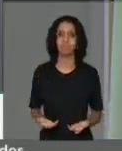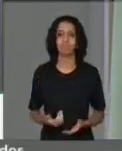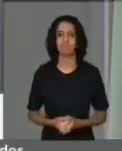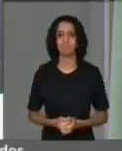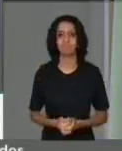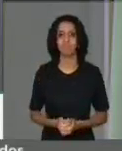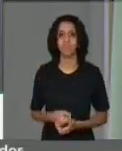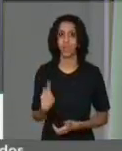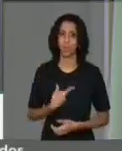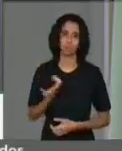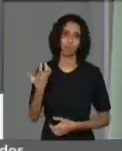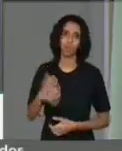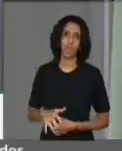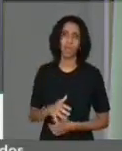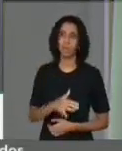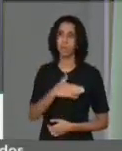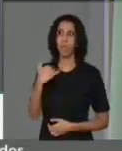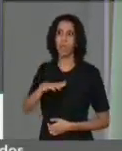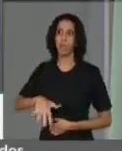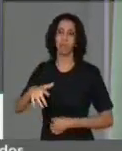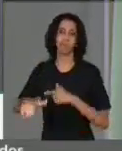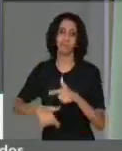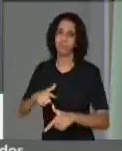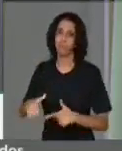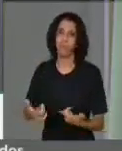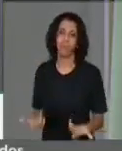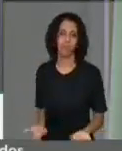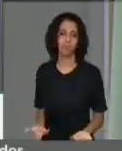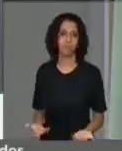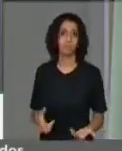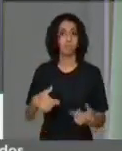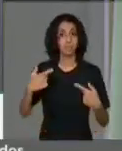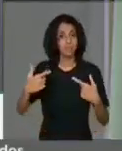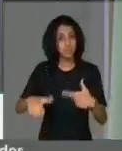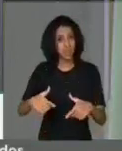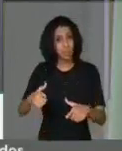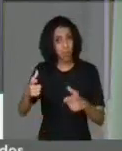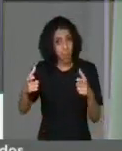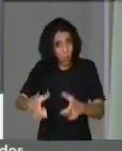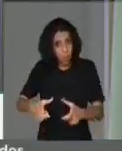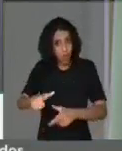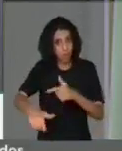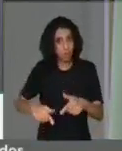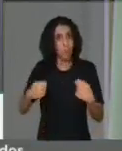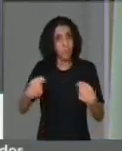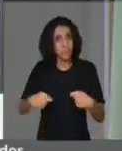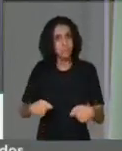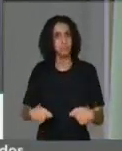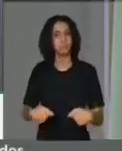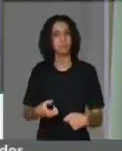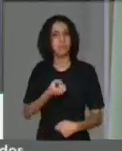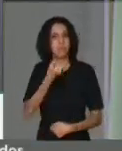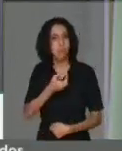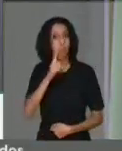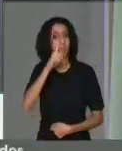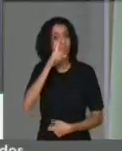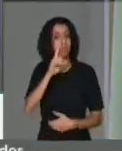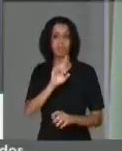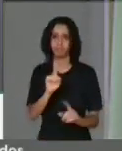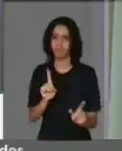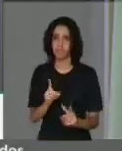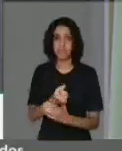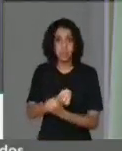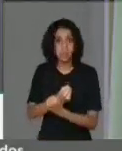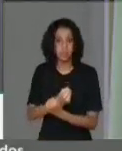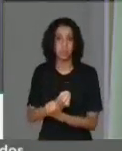não desejamos no ambiente de trabalho, que deve ser sadio, deve ser seguro. A Campanha